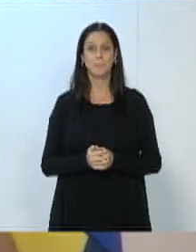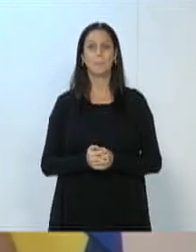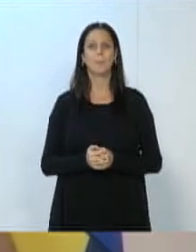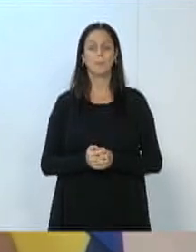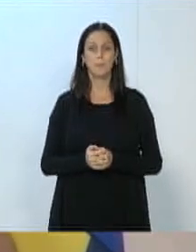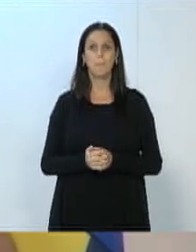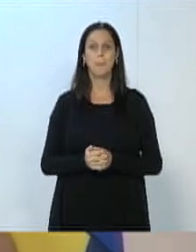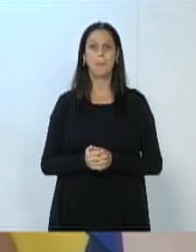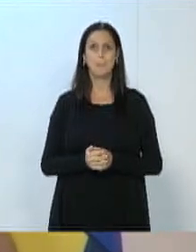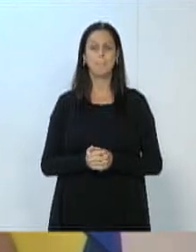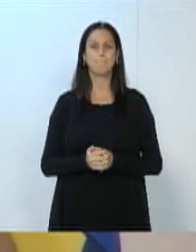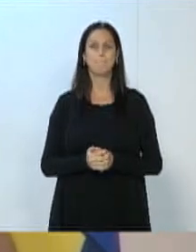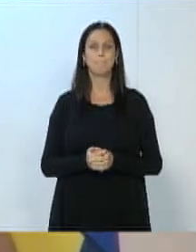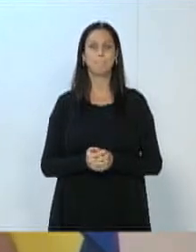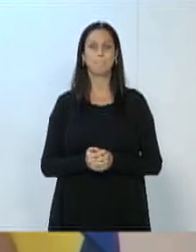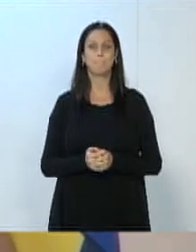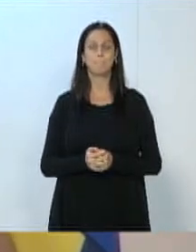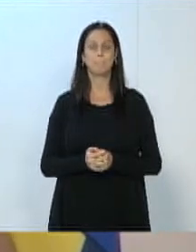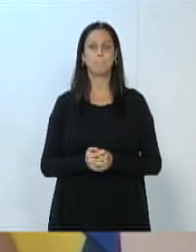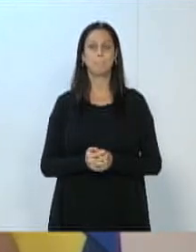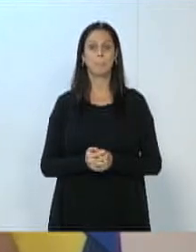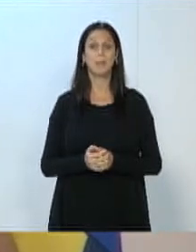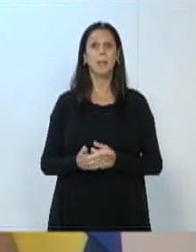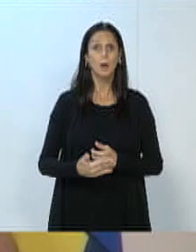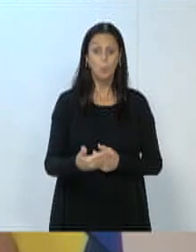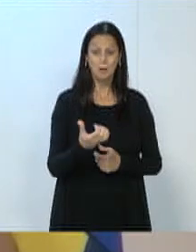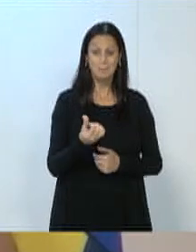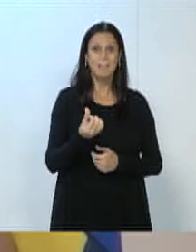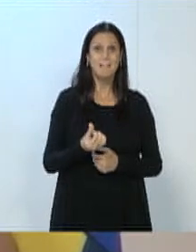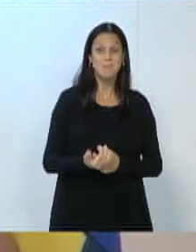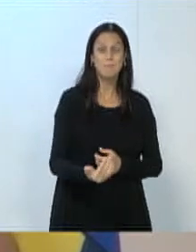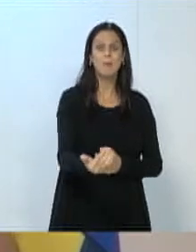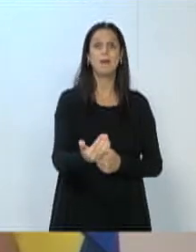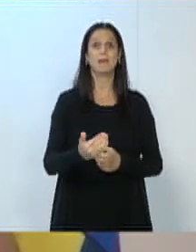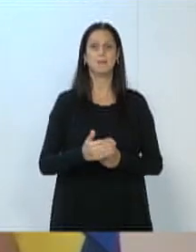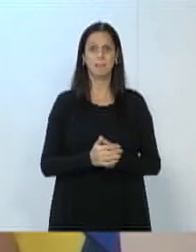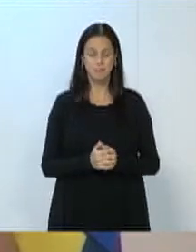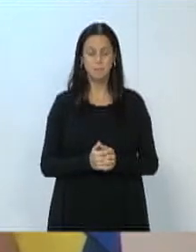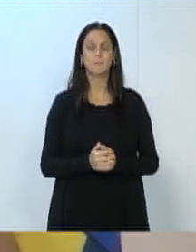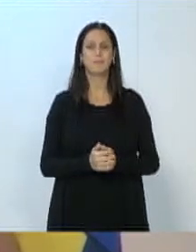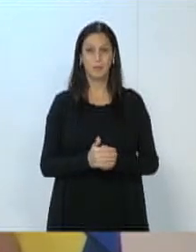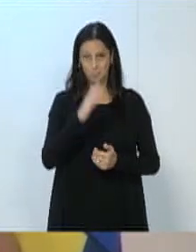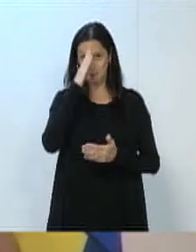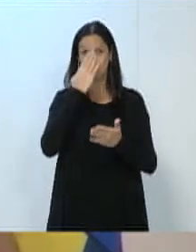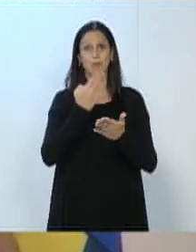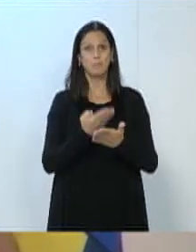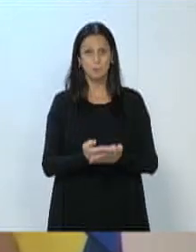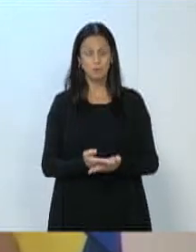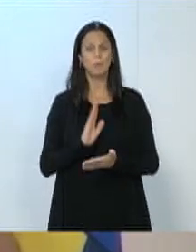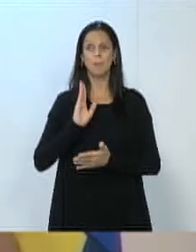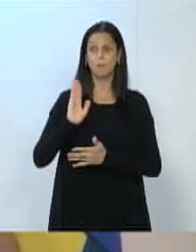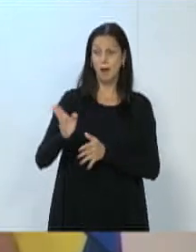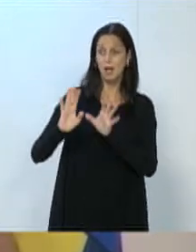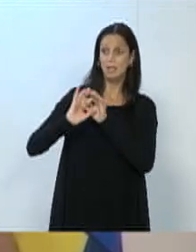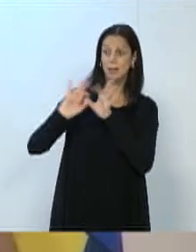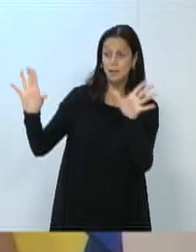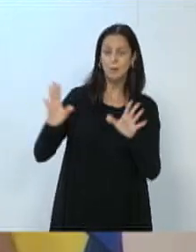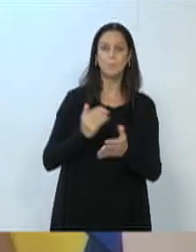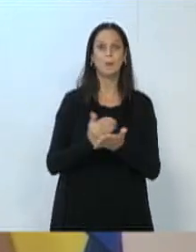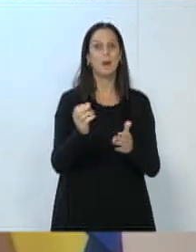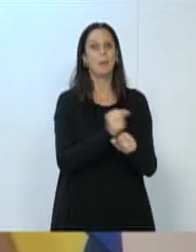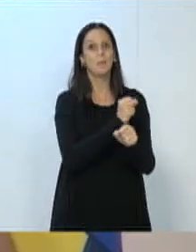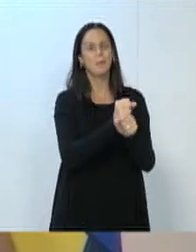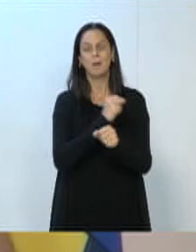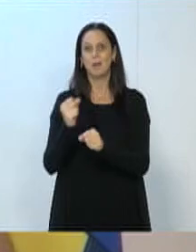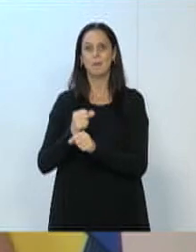é para o primeiro semestre já com a possibilidade de assinatura da ordem de serviço para iniciar essas